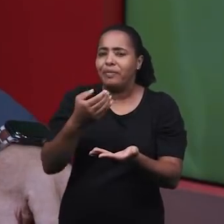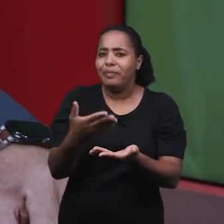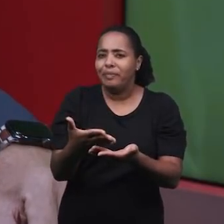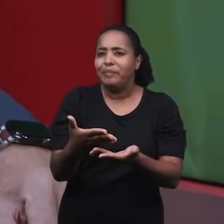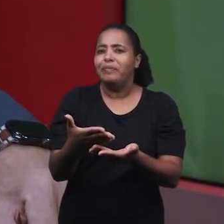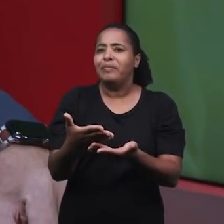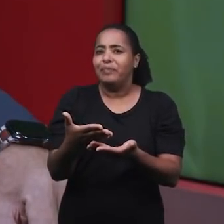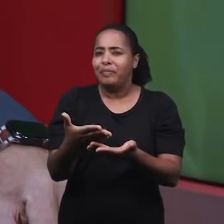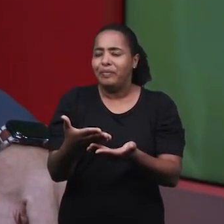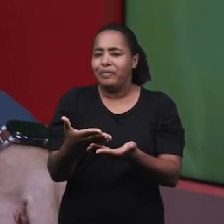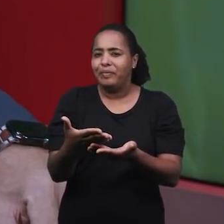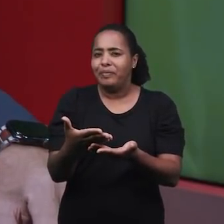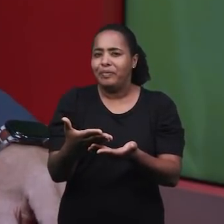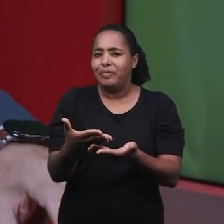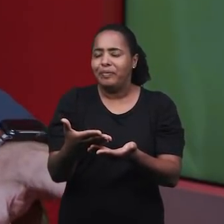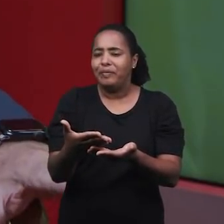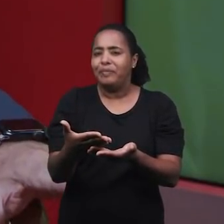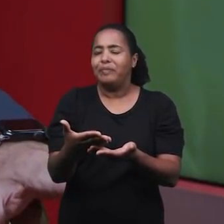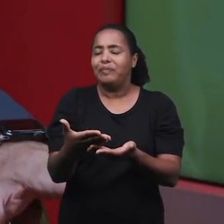projeto da cruz.